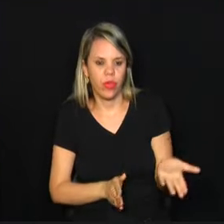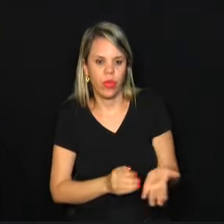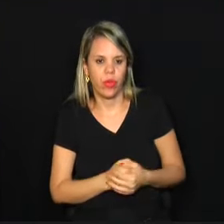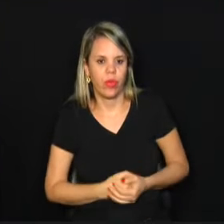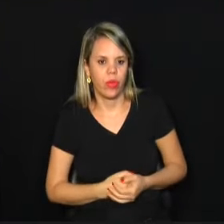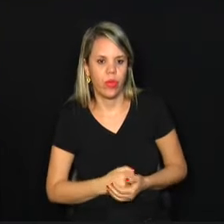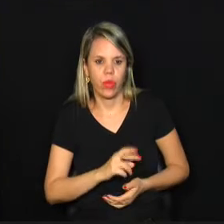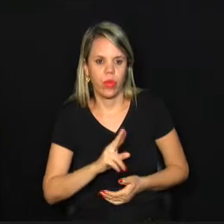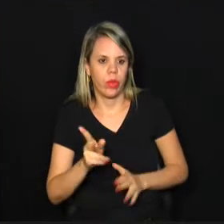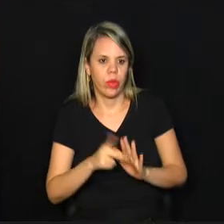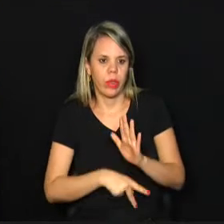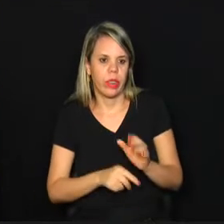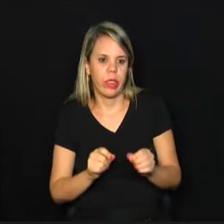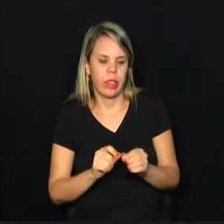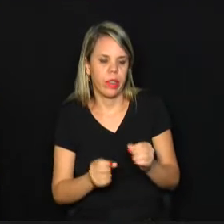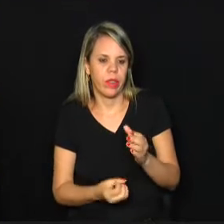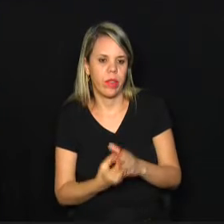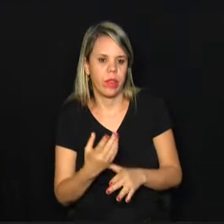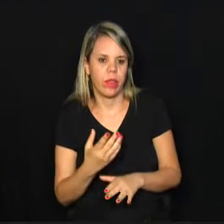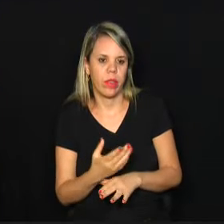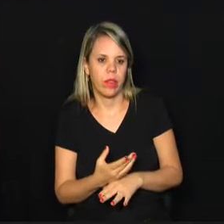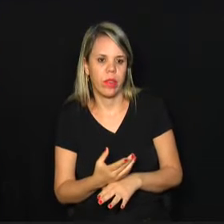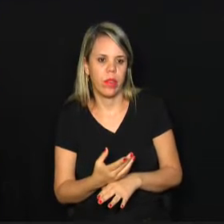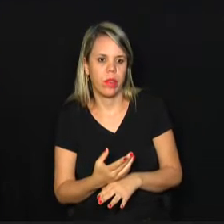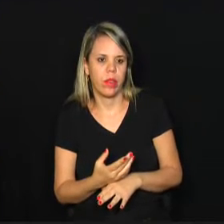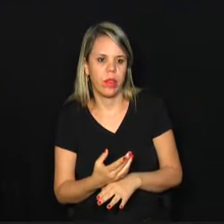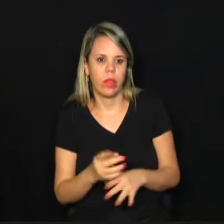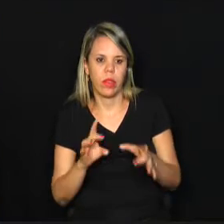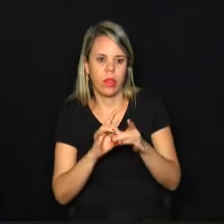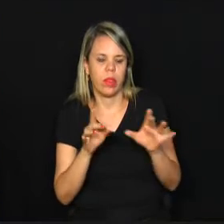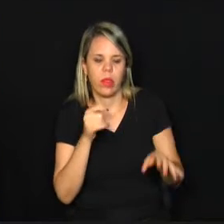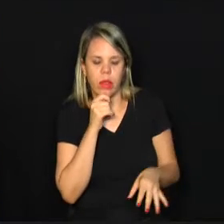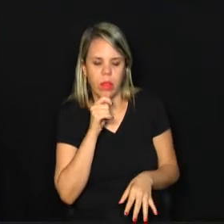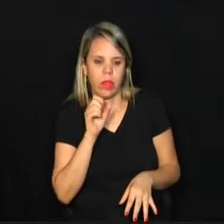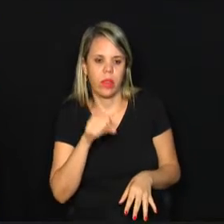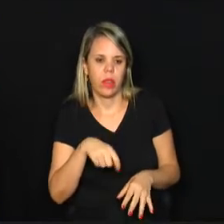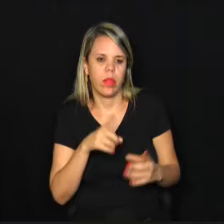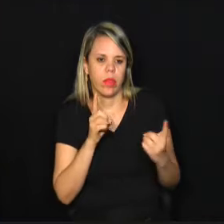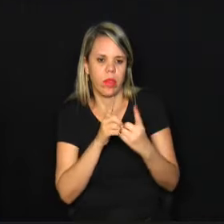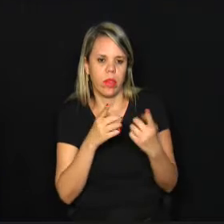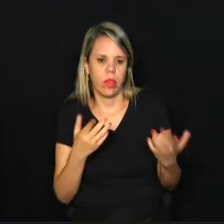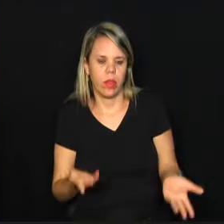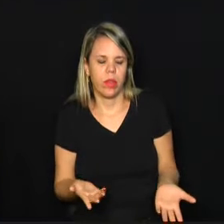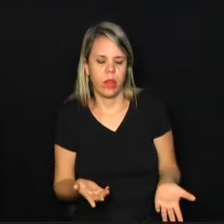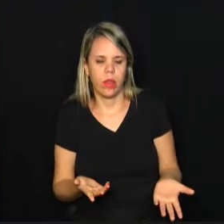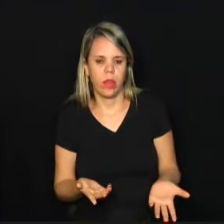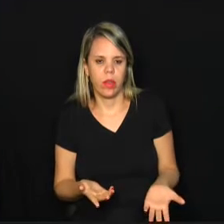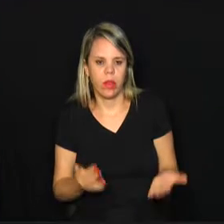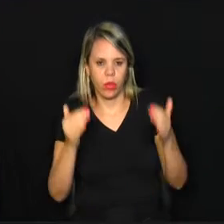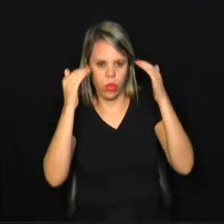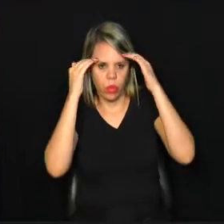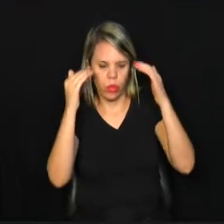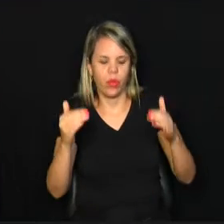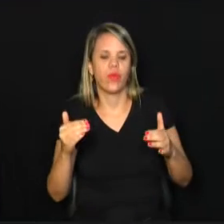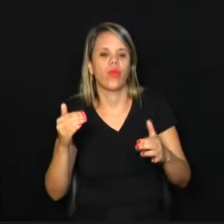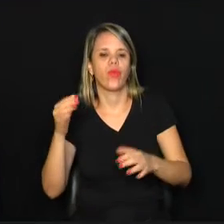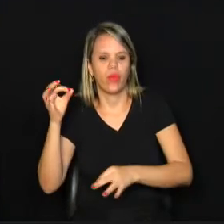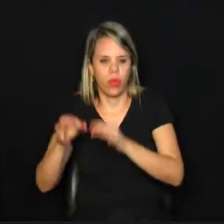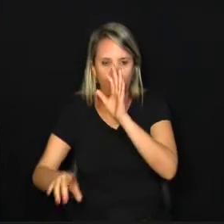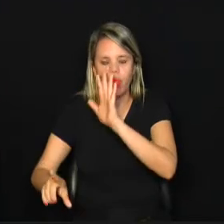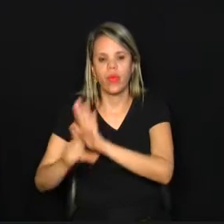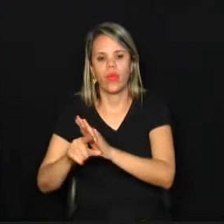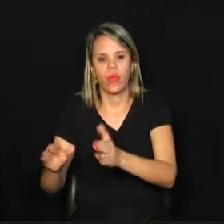foi um projeto feito com uma extrema margem de liberdade, mas sim para atender um comando judicial que nós